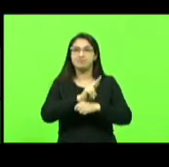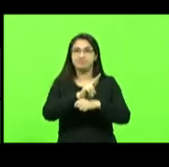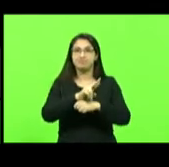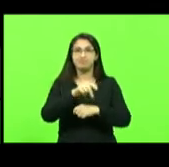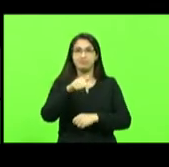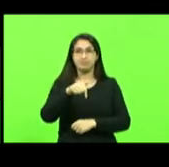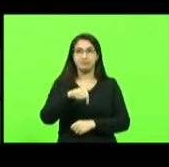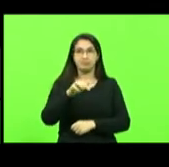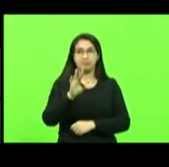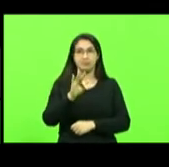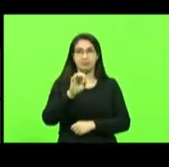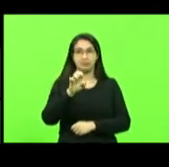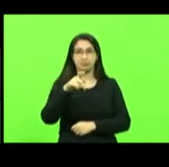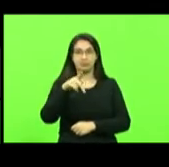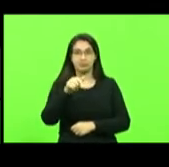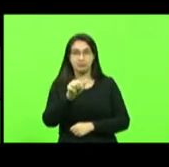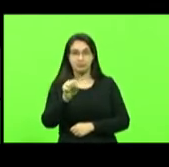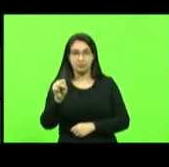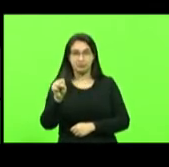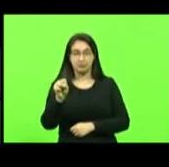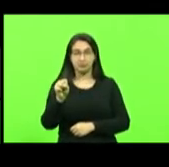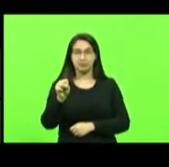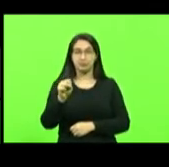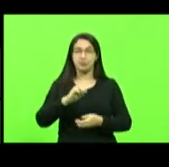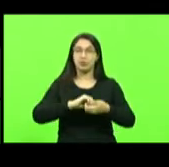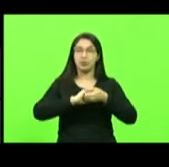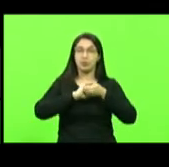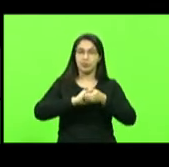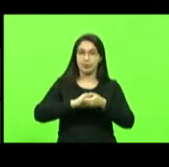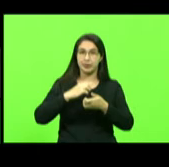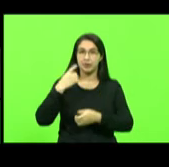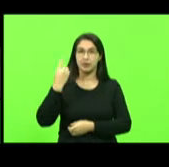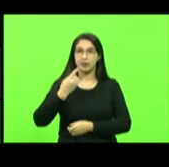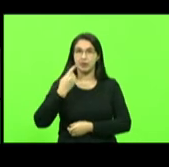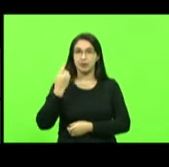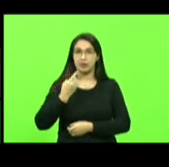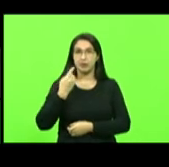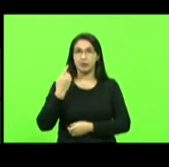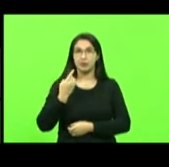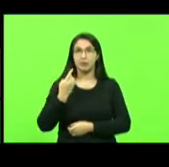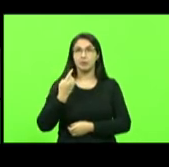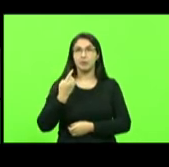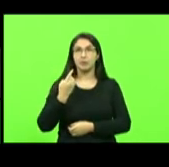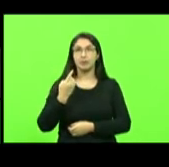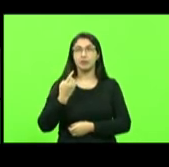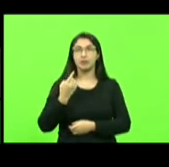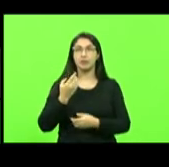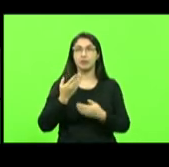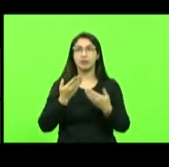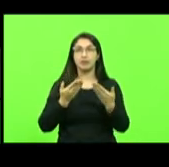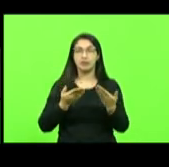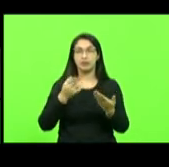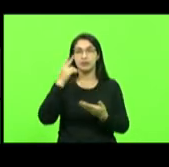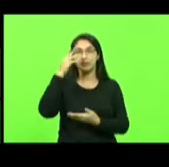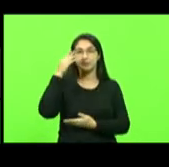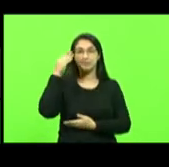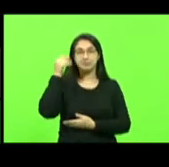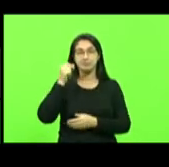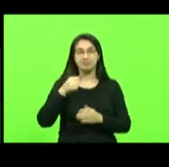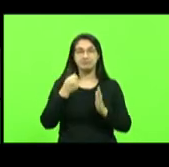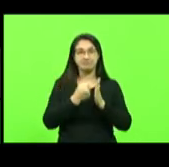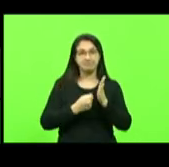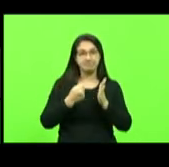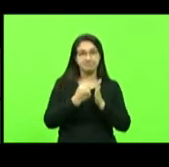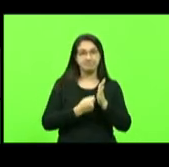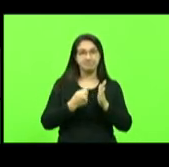né? E cumprimentar, então, a deputada Anne e a sua equipe, incansáveis nessa luta dos SUAS, né? Com isso,